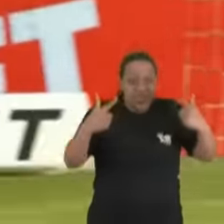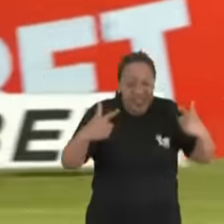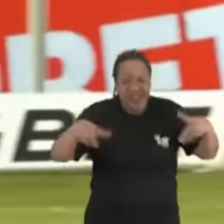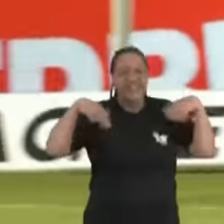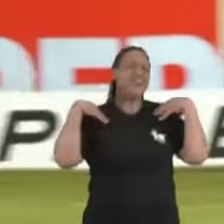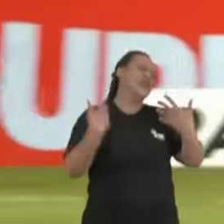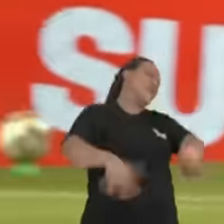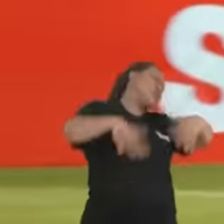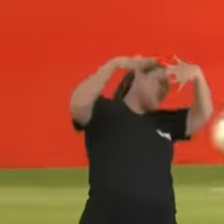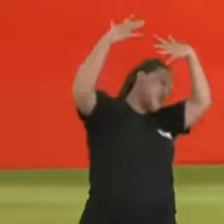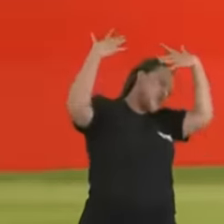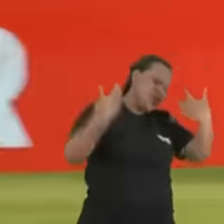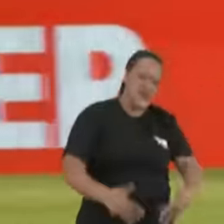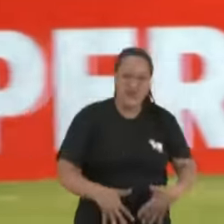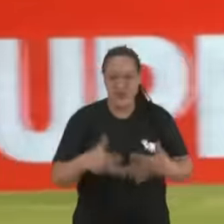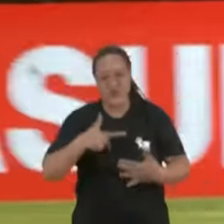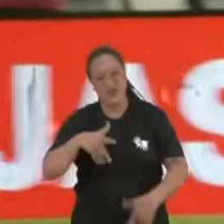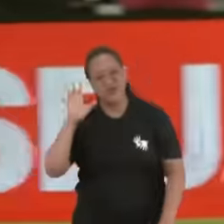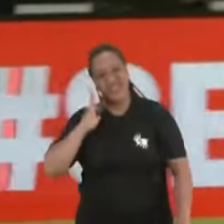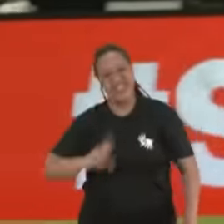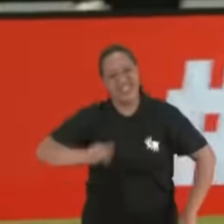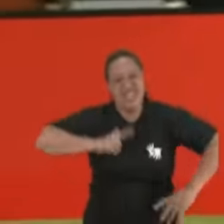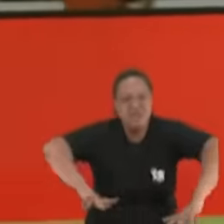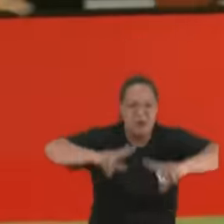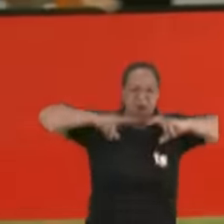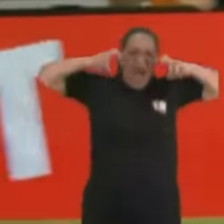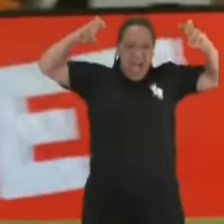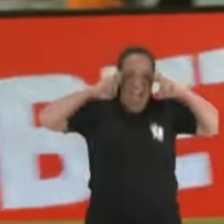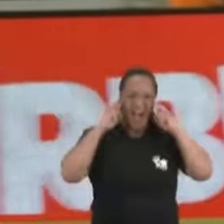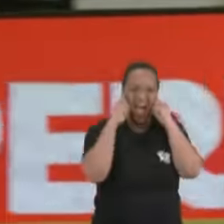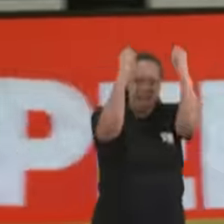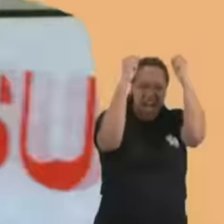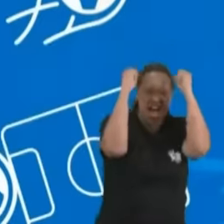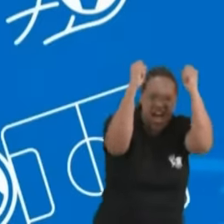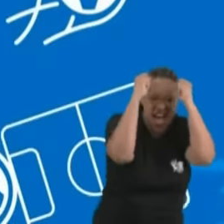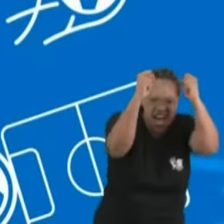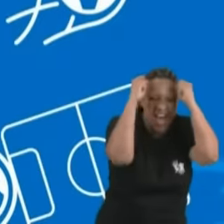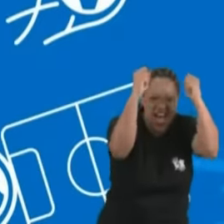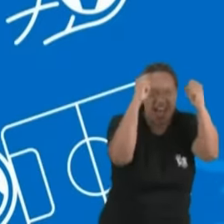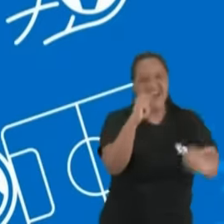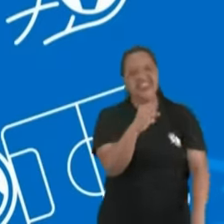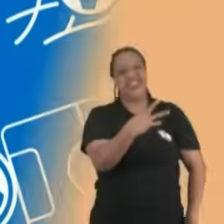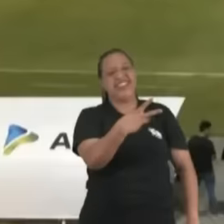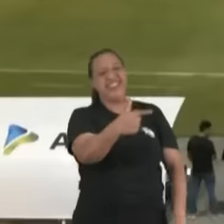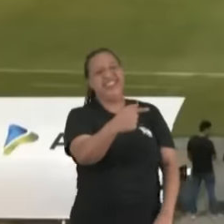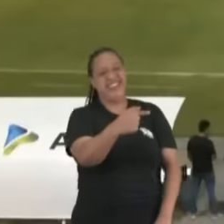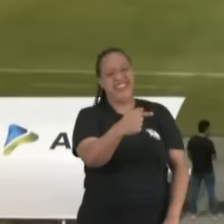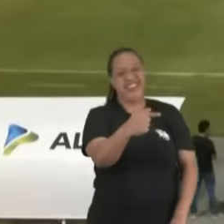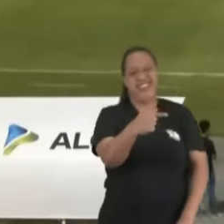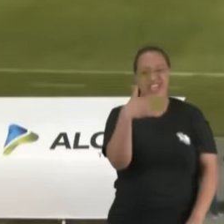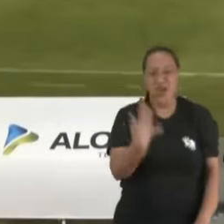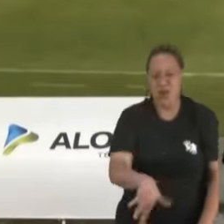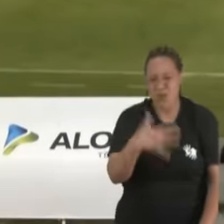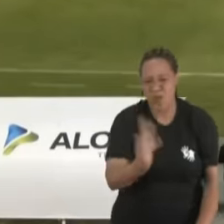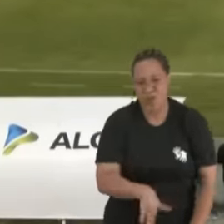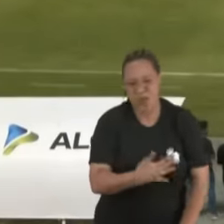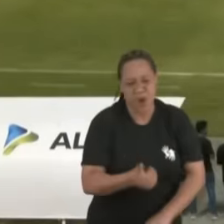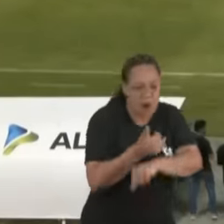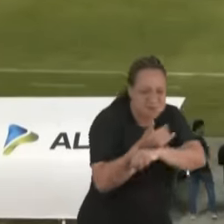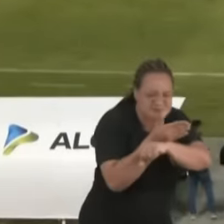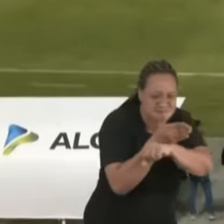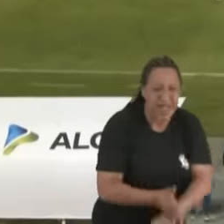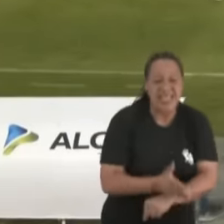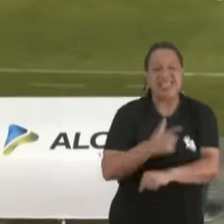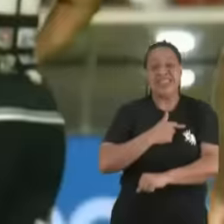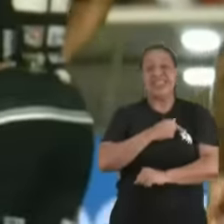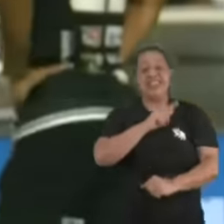e faz o CRB pular à frente do placar novamente agora, aos 37, CRB 2,